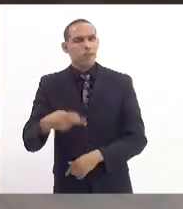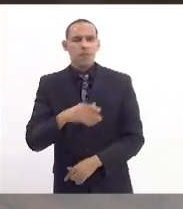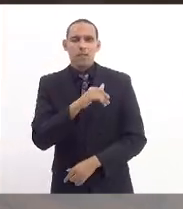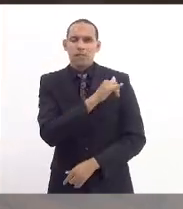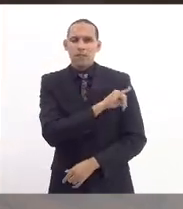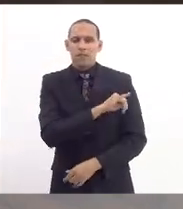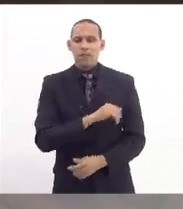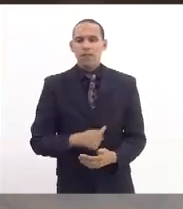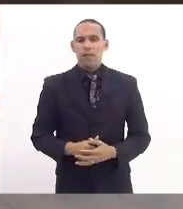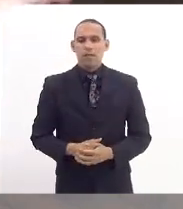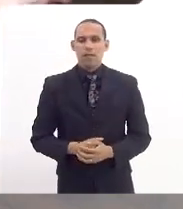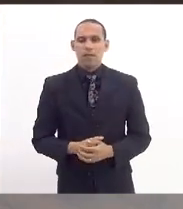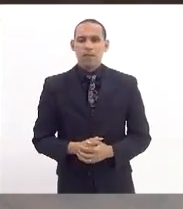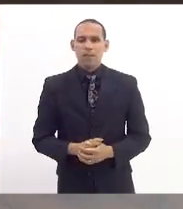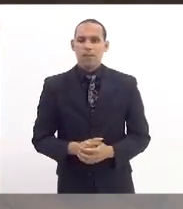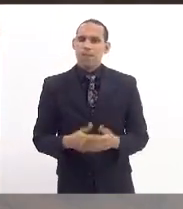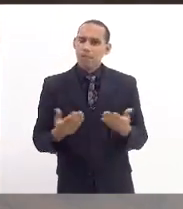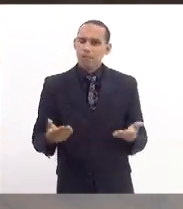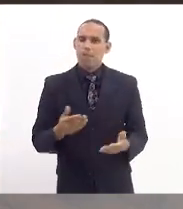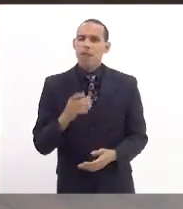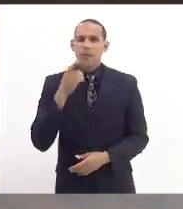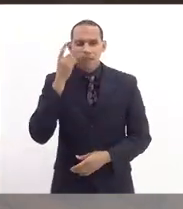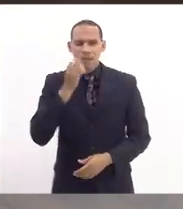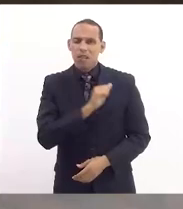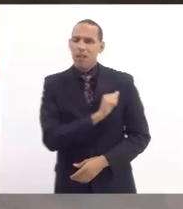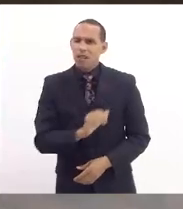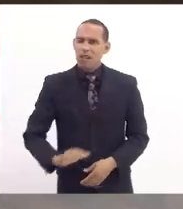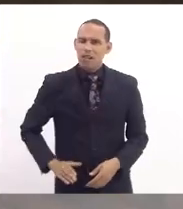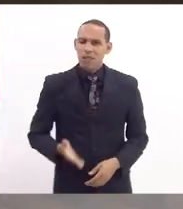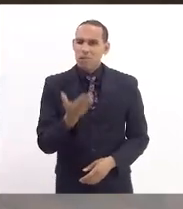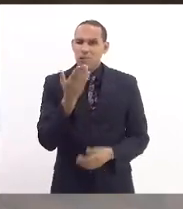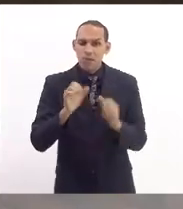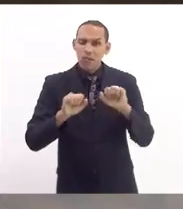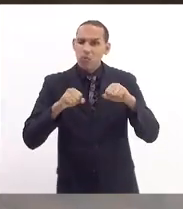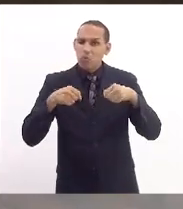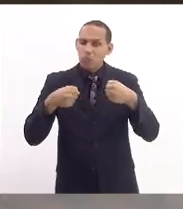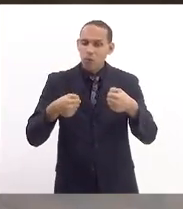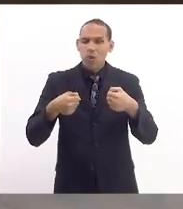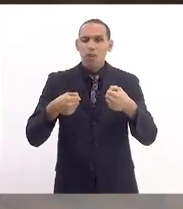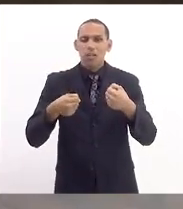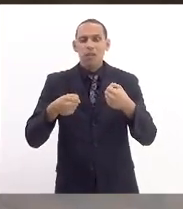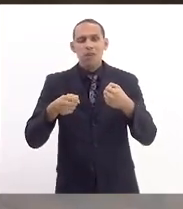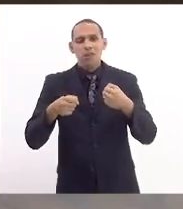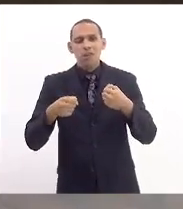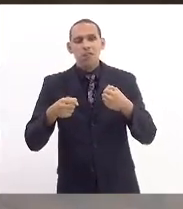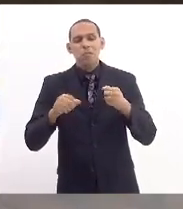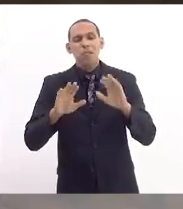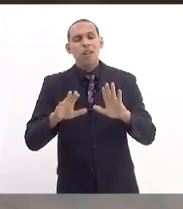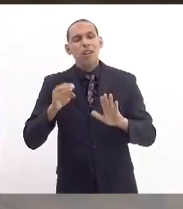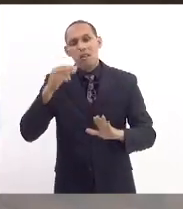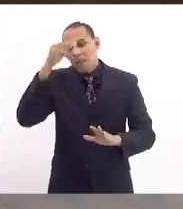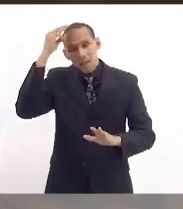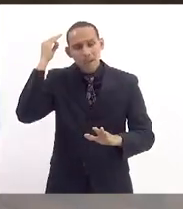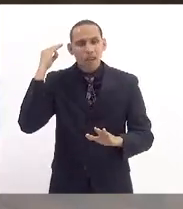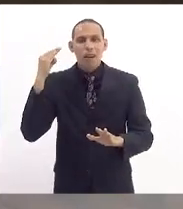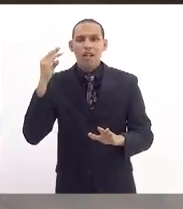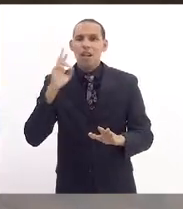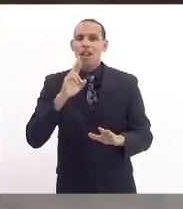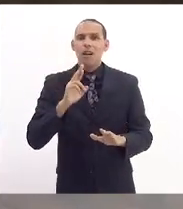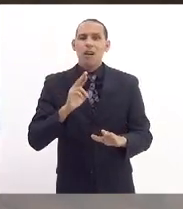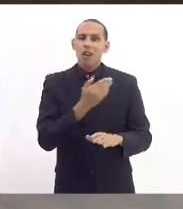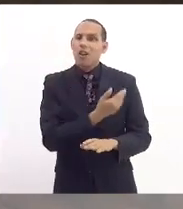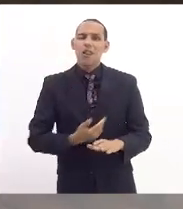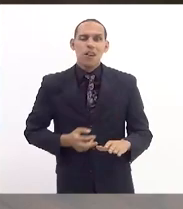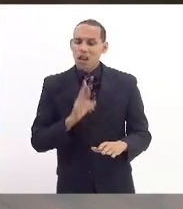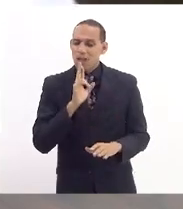Janeiro então Deputado André Ceciliano tem se esforçado mas Márcio a resposta